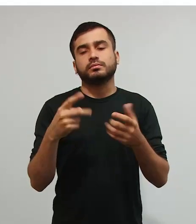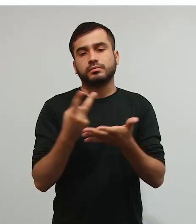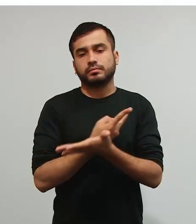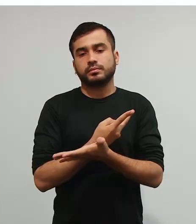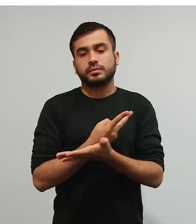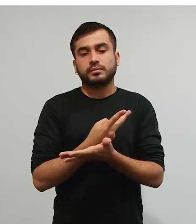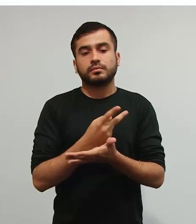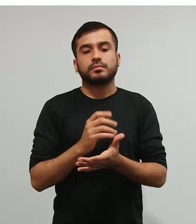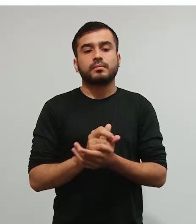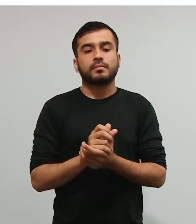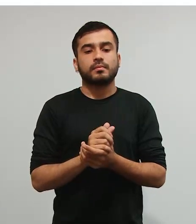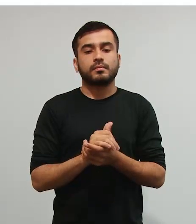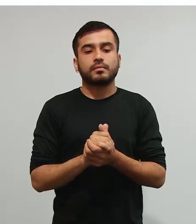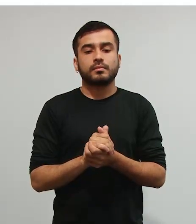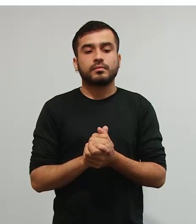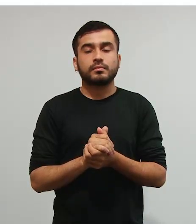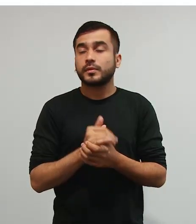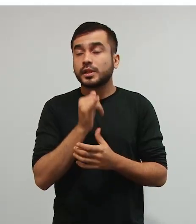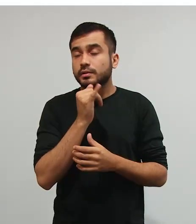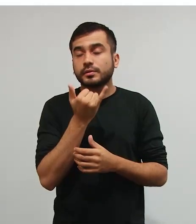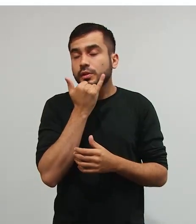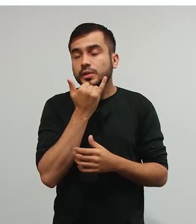executado, exceto